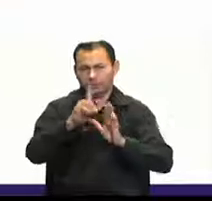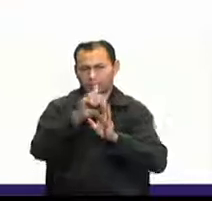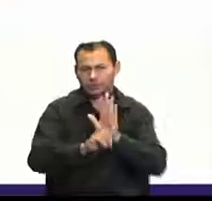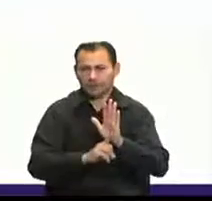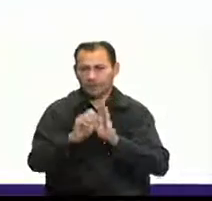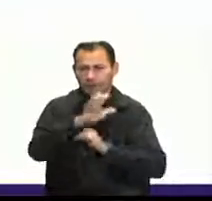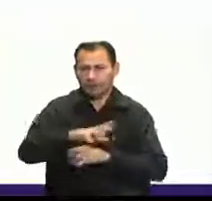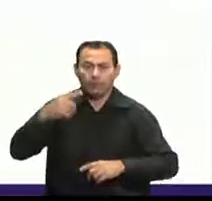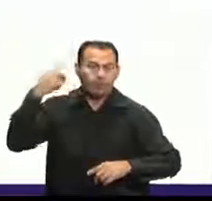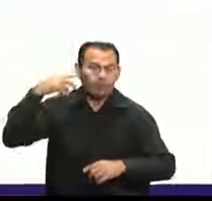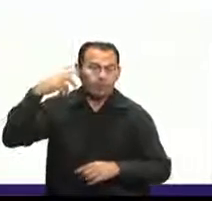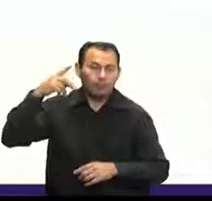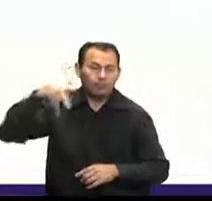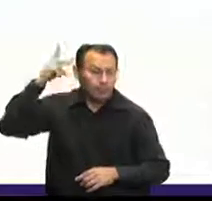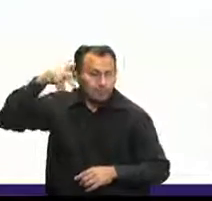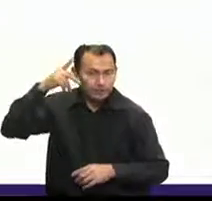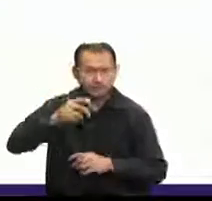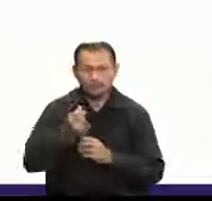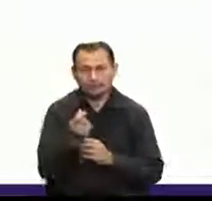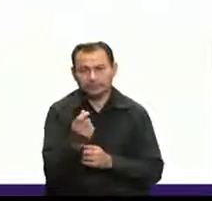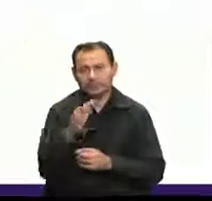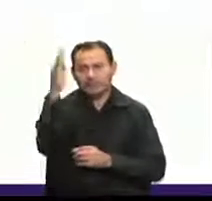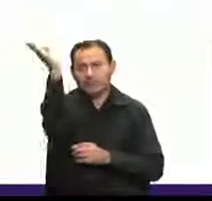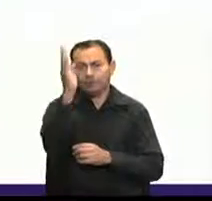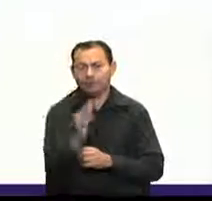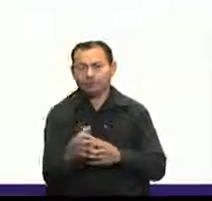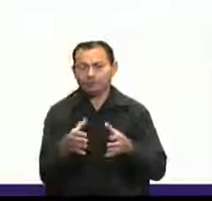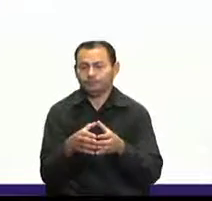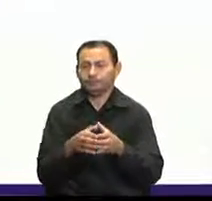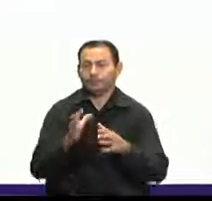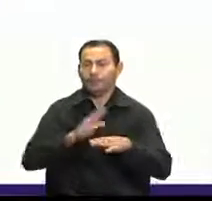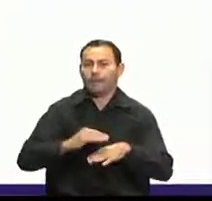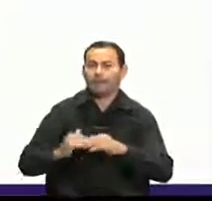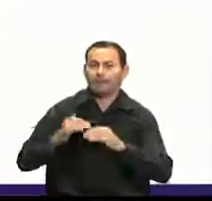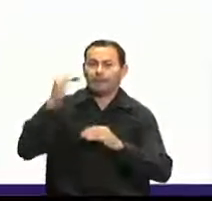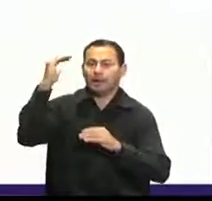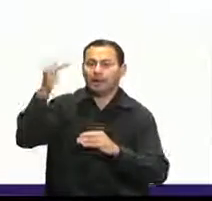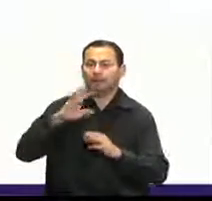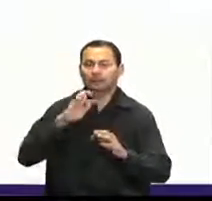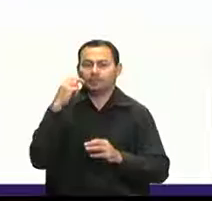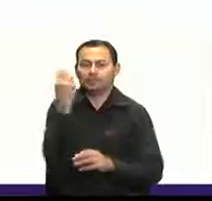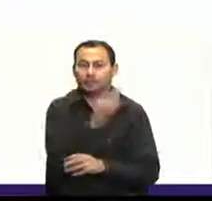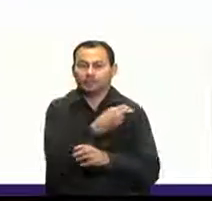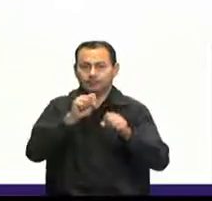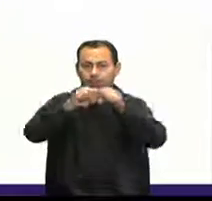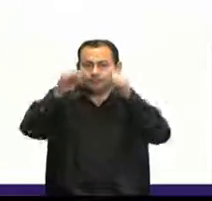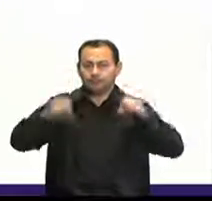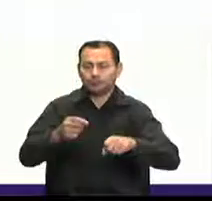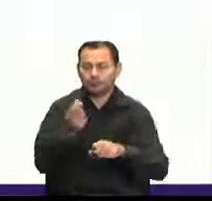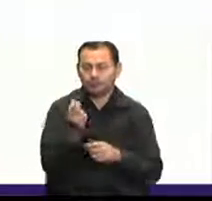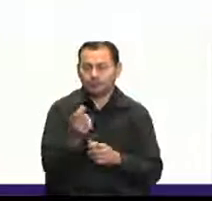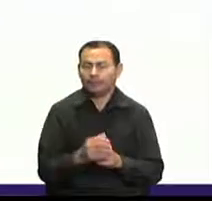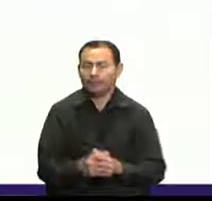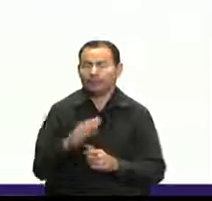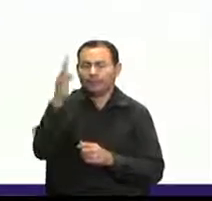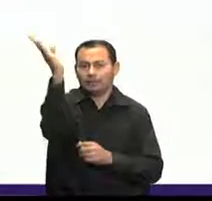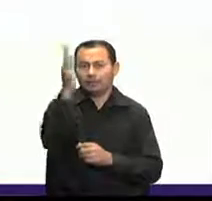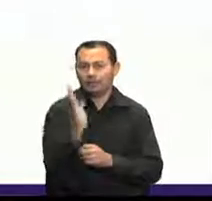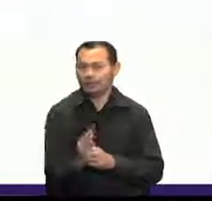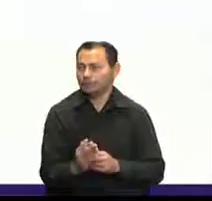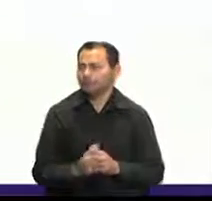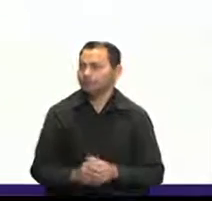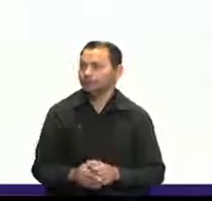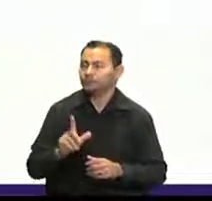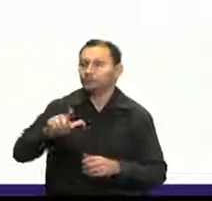gerais das políticas monetária do brasil ele é o órgão máximo do nosso sistema financeiro nacional